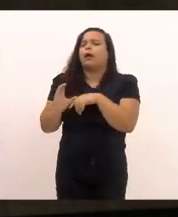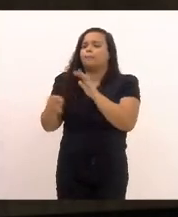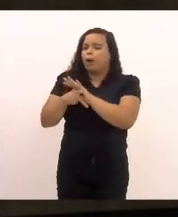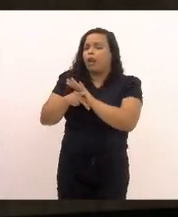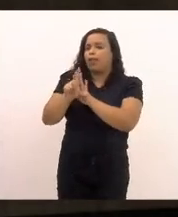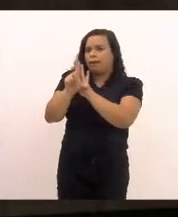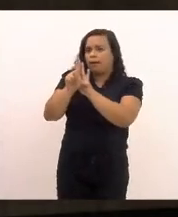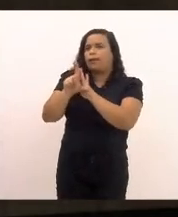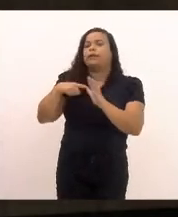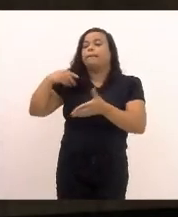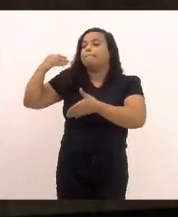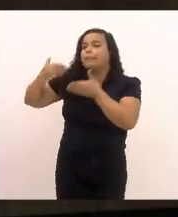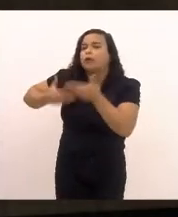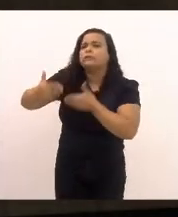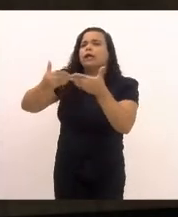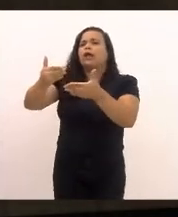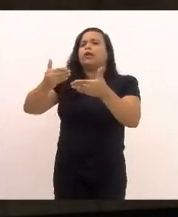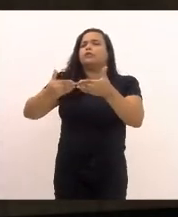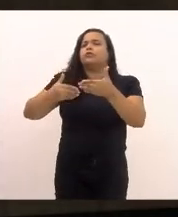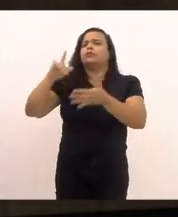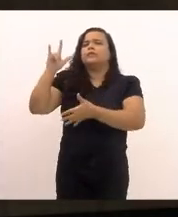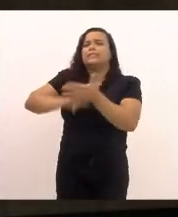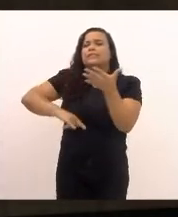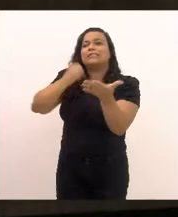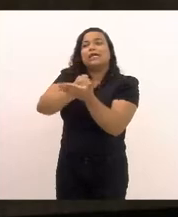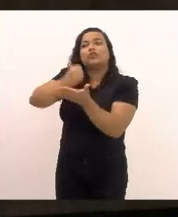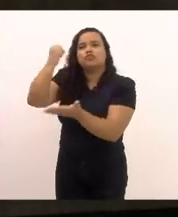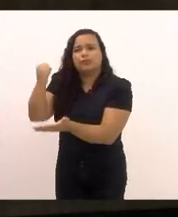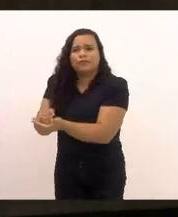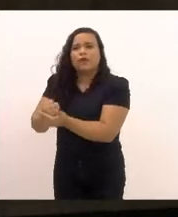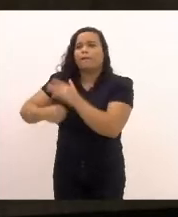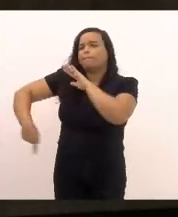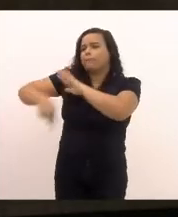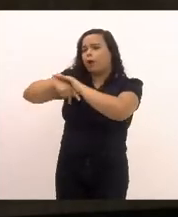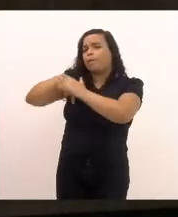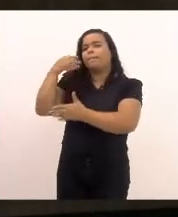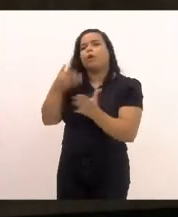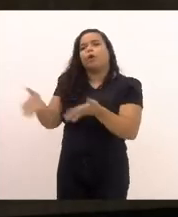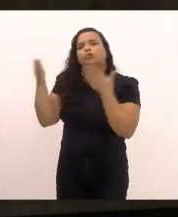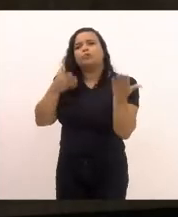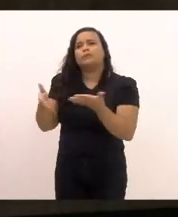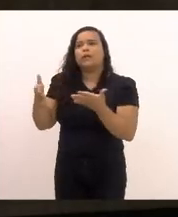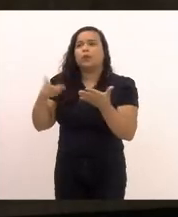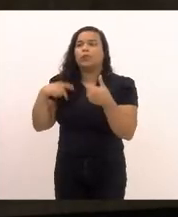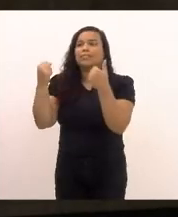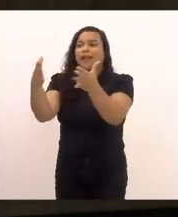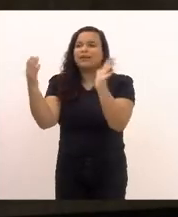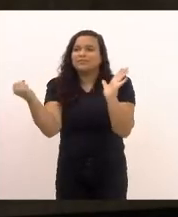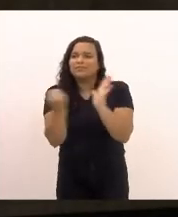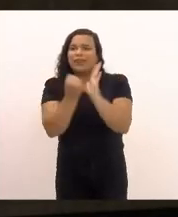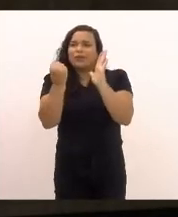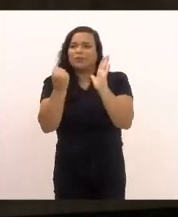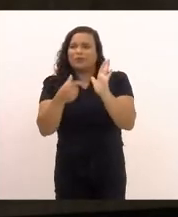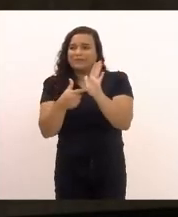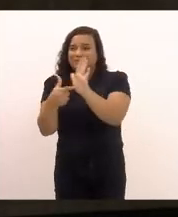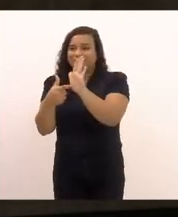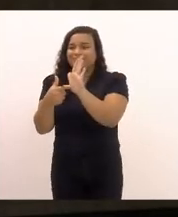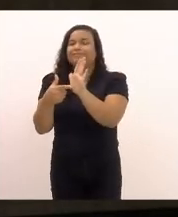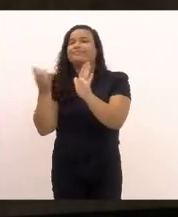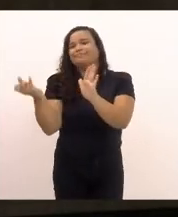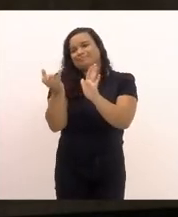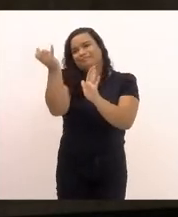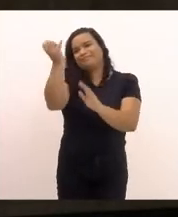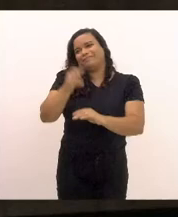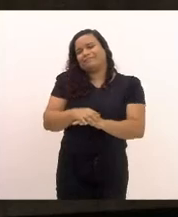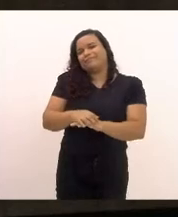o processo de certificação dessa produção, né? A atribuição de um selo, né, que isso, digamos